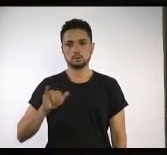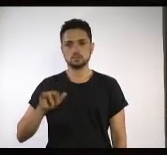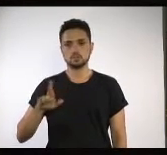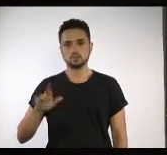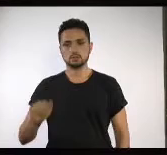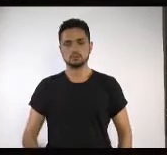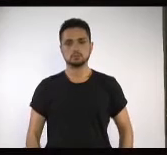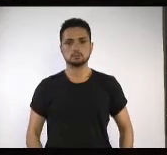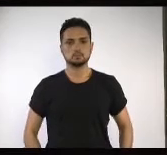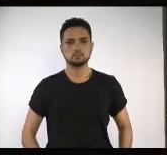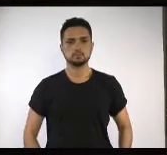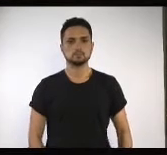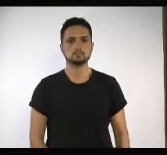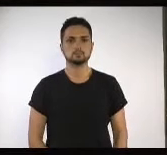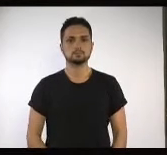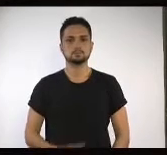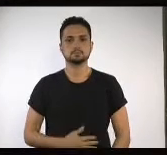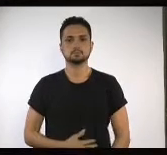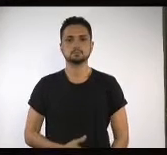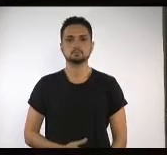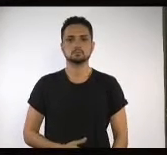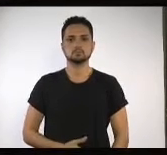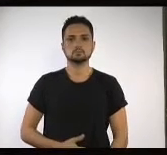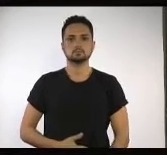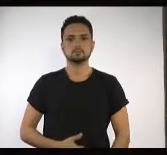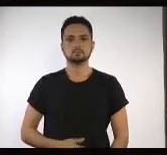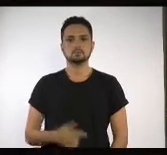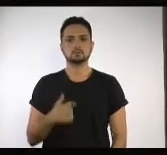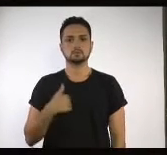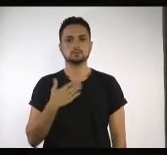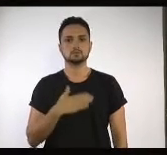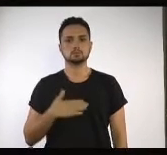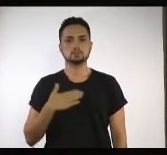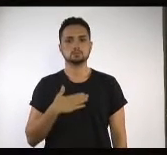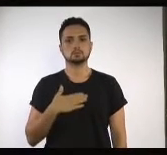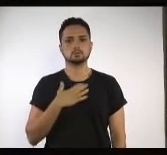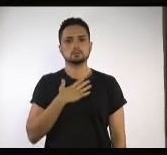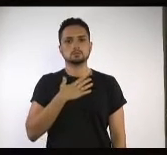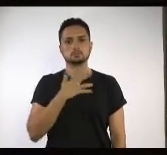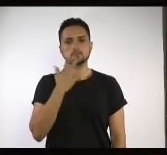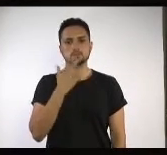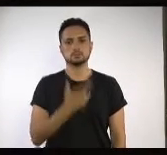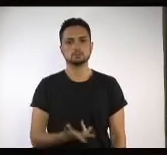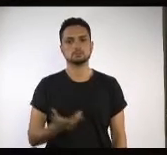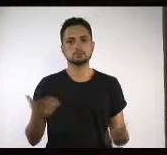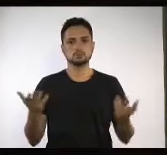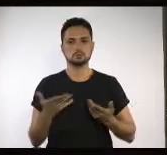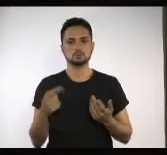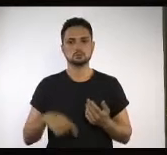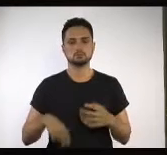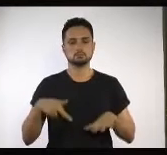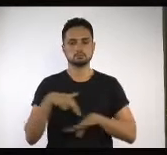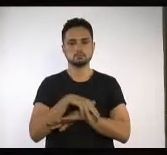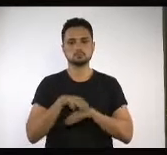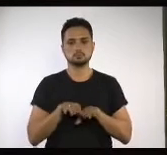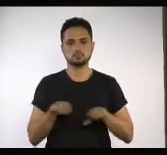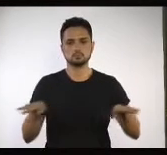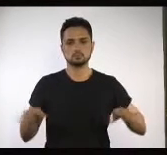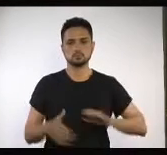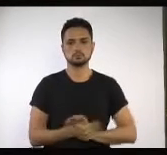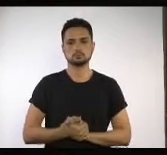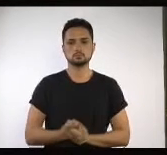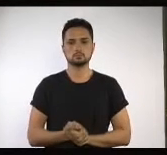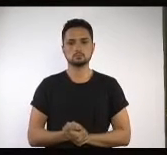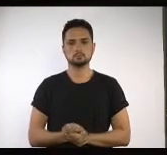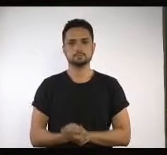plenário agora. Eu gostaria de me manifestar hoje da tribuna